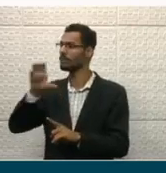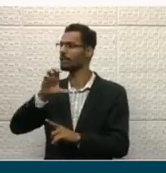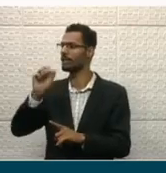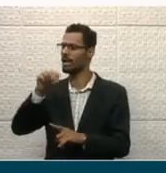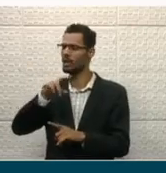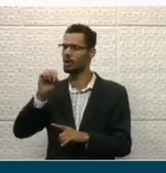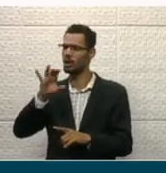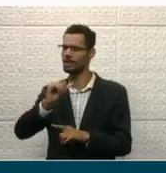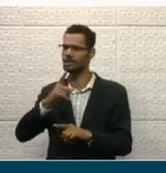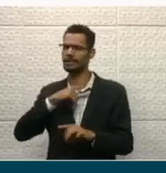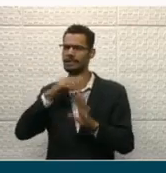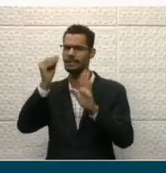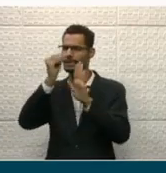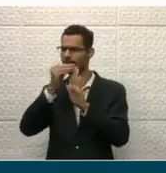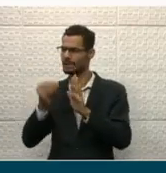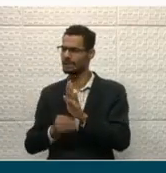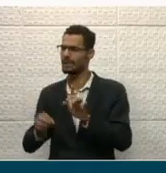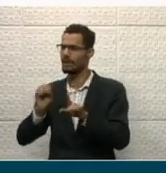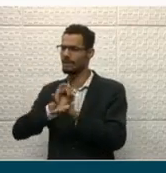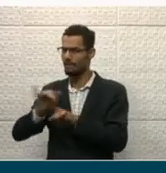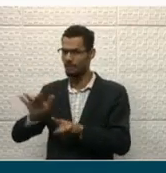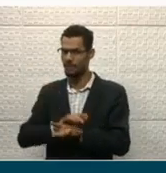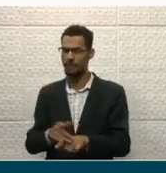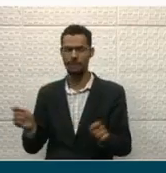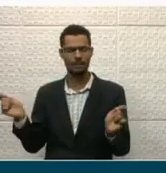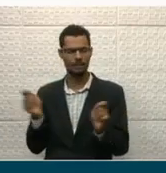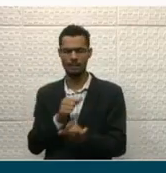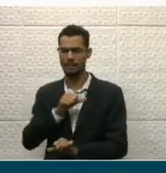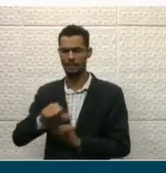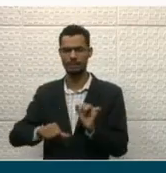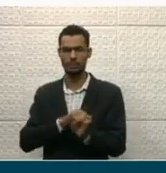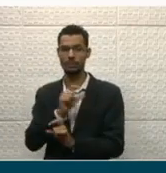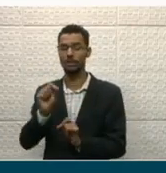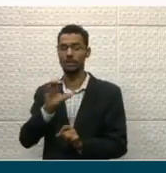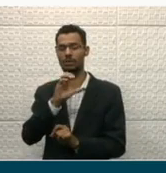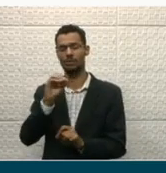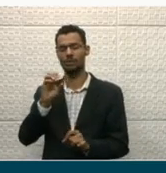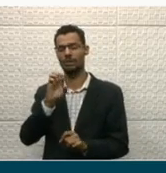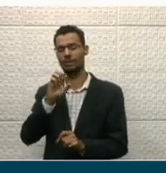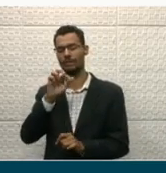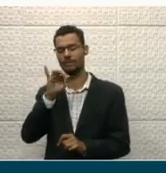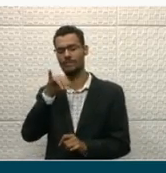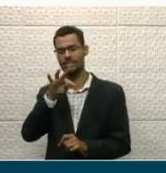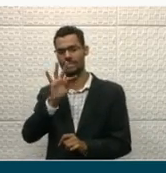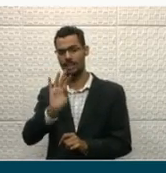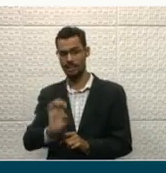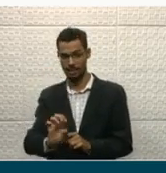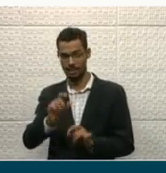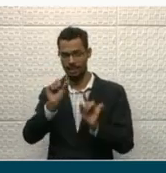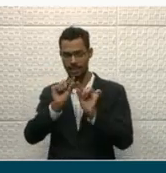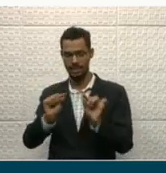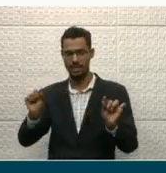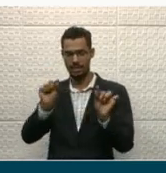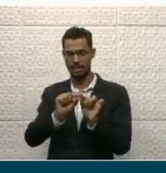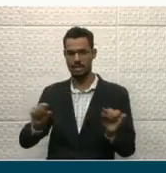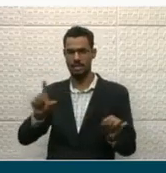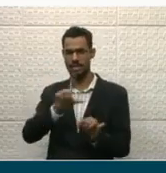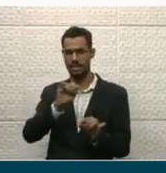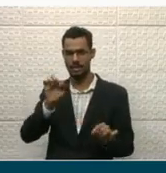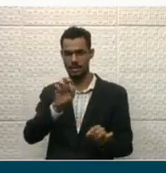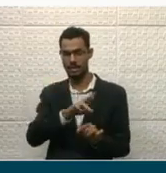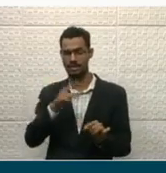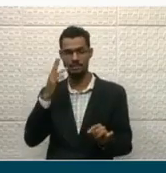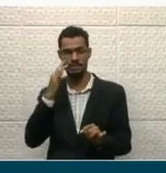as próprias componentes do vetor vão se tornar os coeficientes da combinação linear. Se eu tenho o